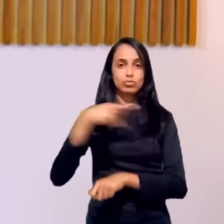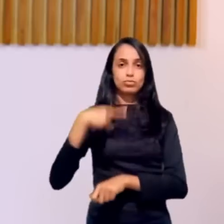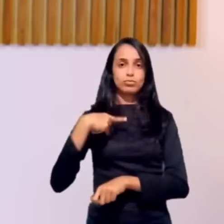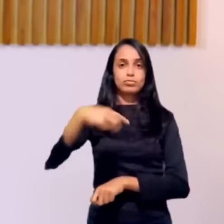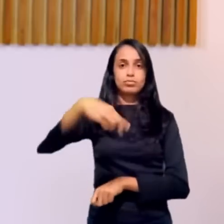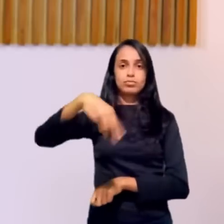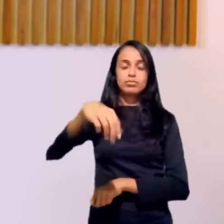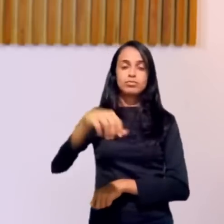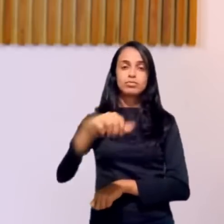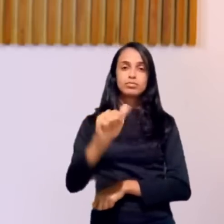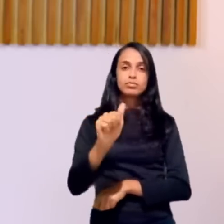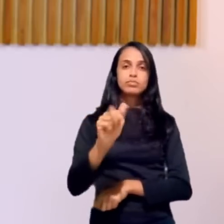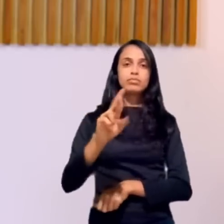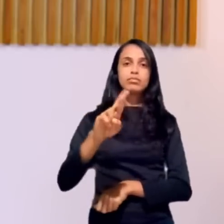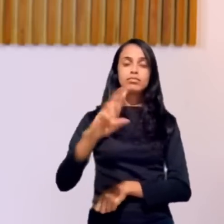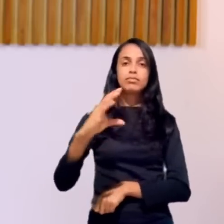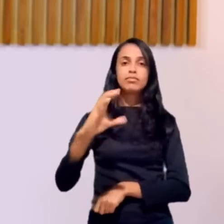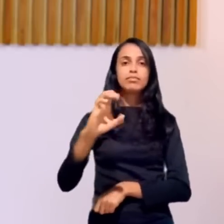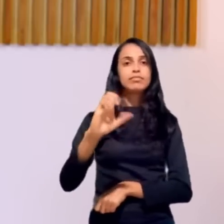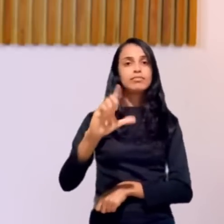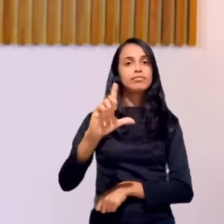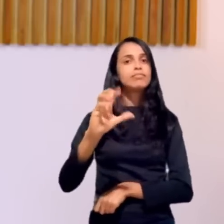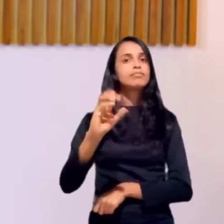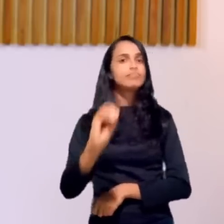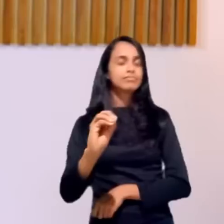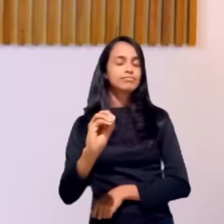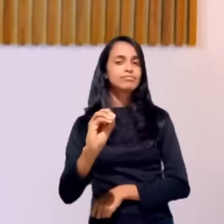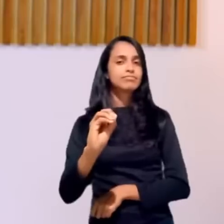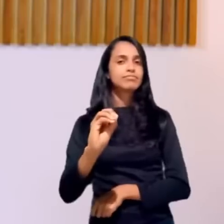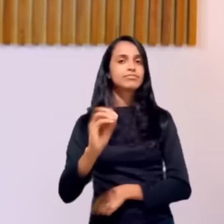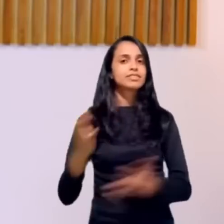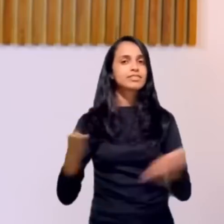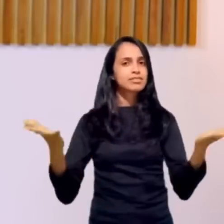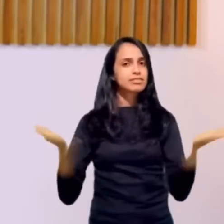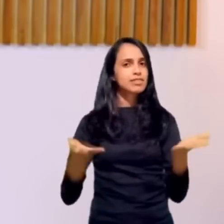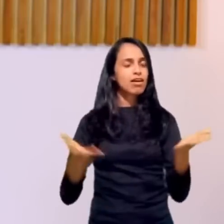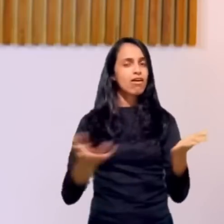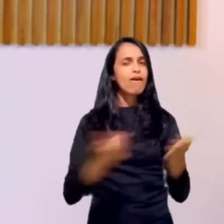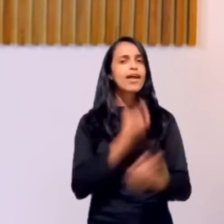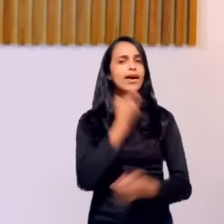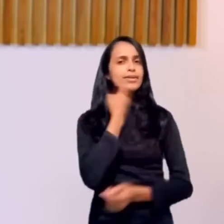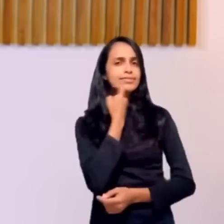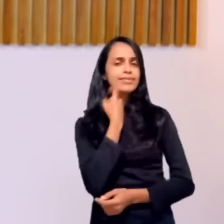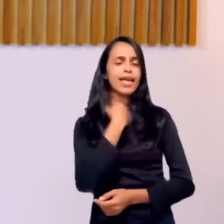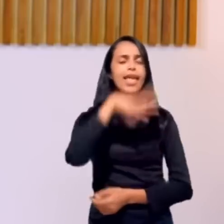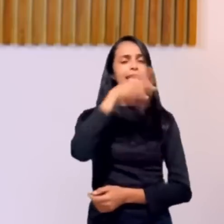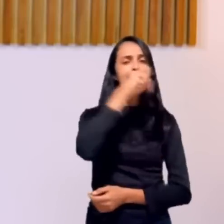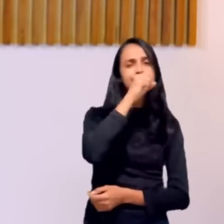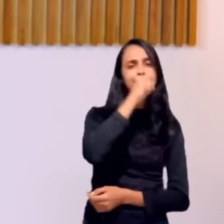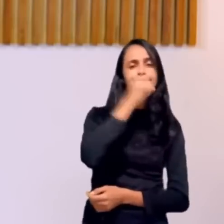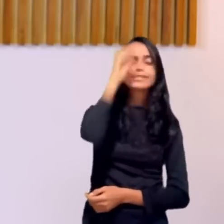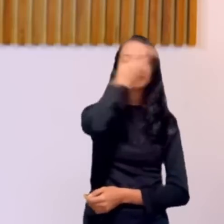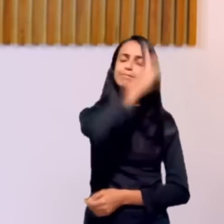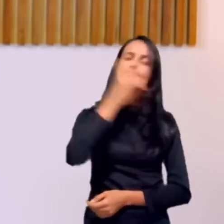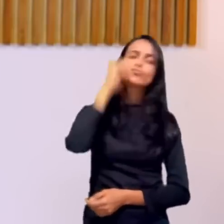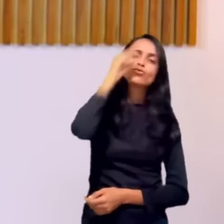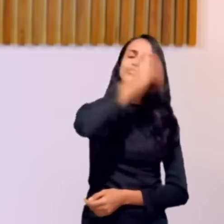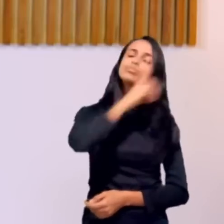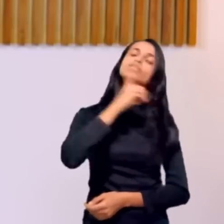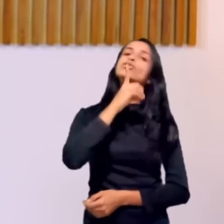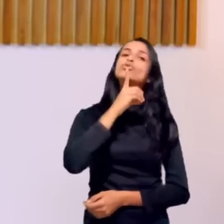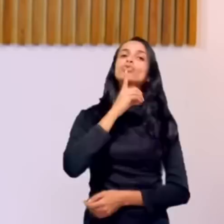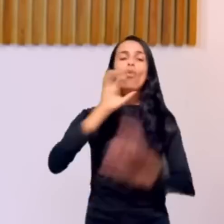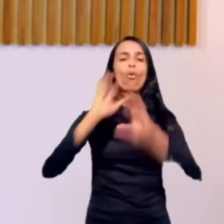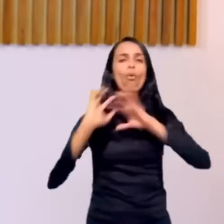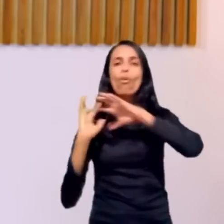E este é um fim de semana onde o mundo comemora a Páscoa. E já foi comentado durante essa semana